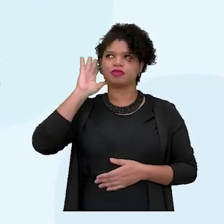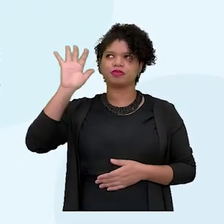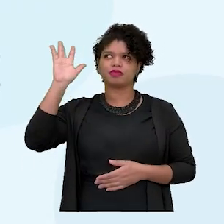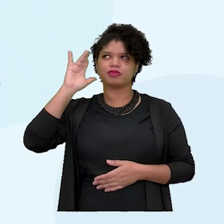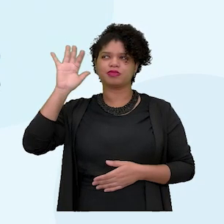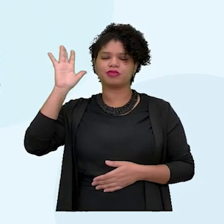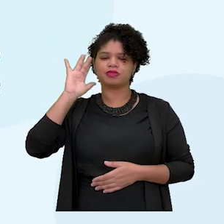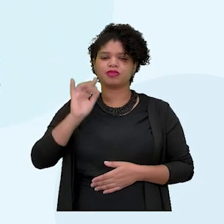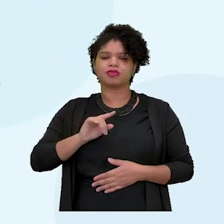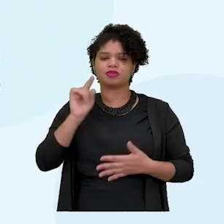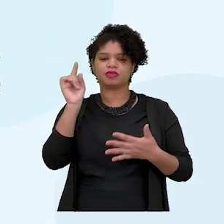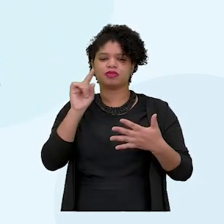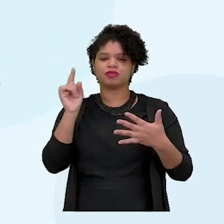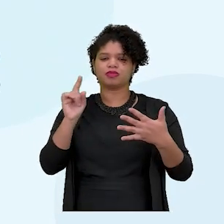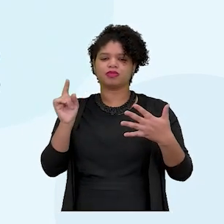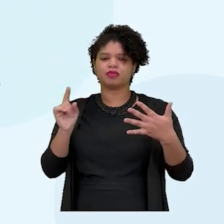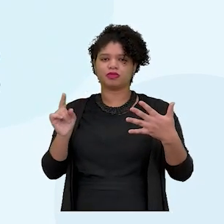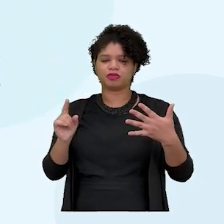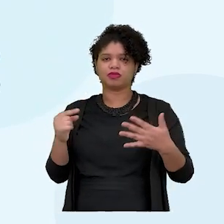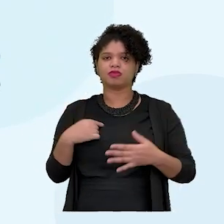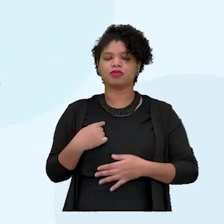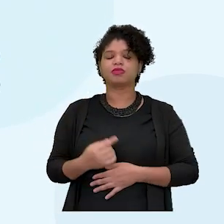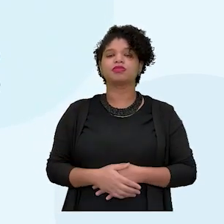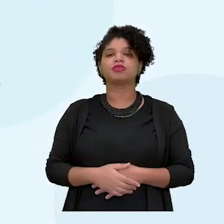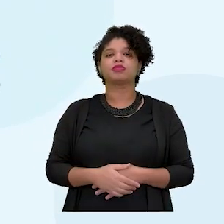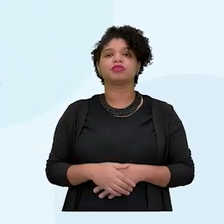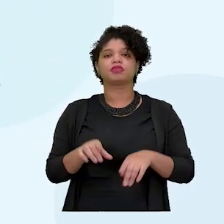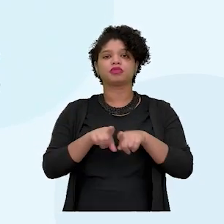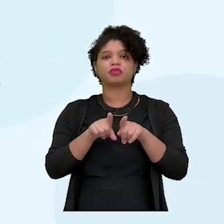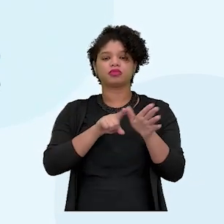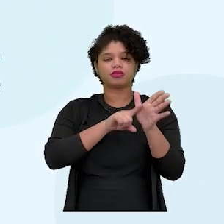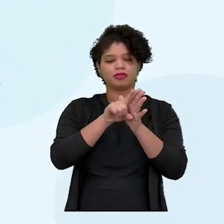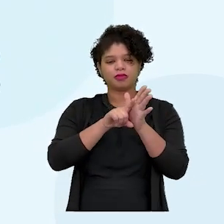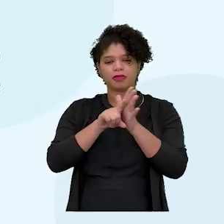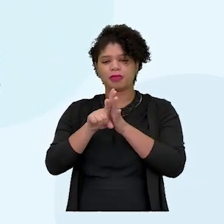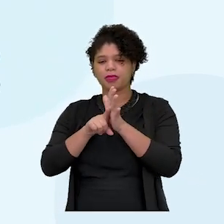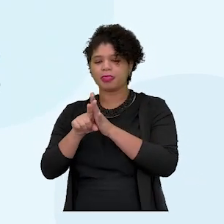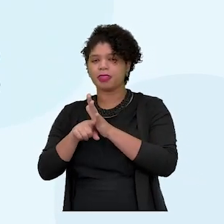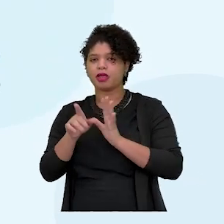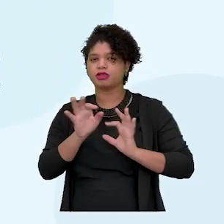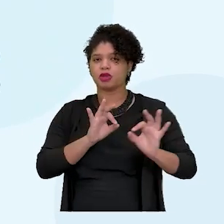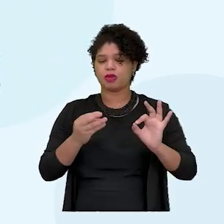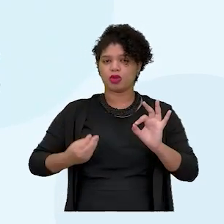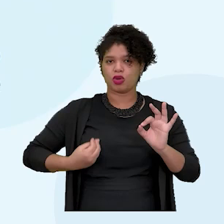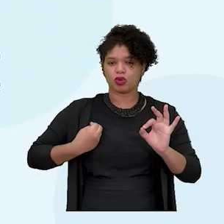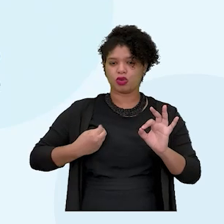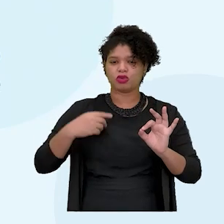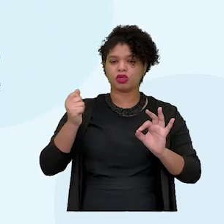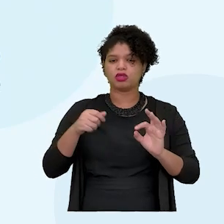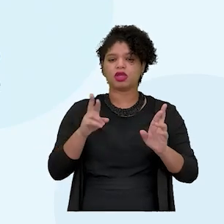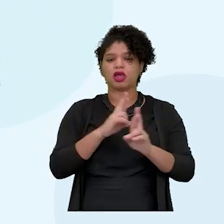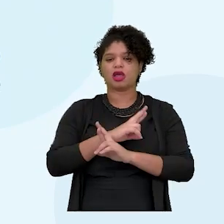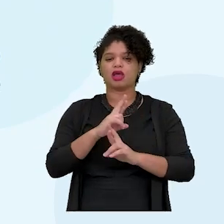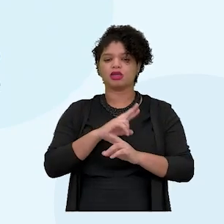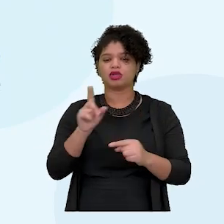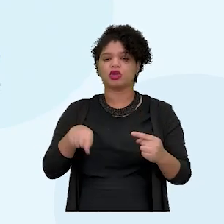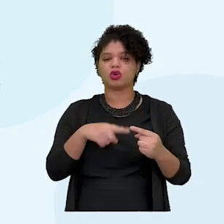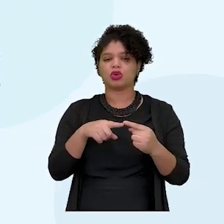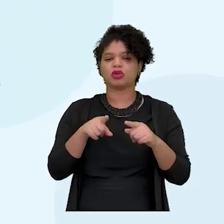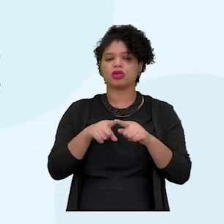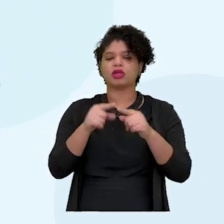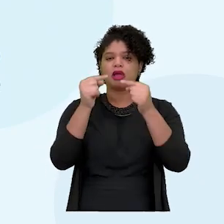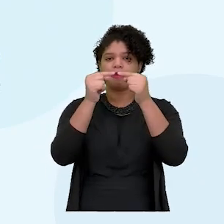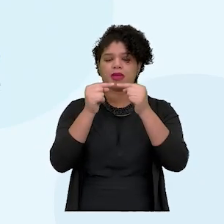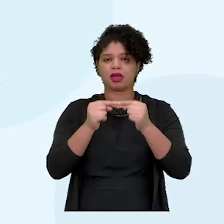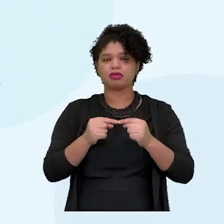sobre cada ponto que veremos a seguir e busquem indicar seus projetos de vida de forma objetiva e